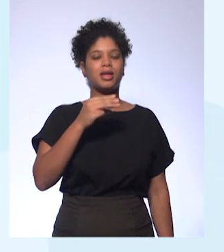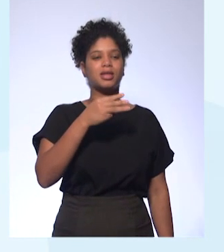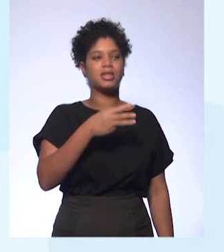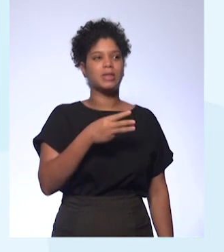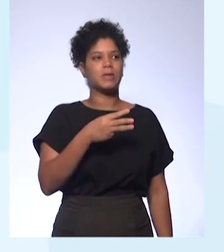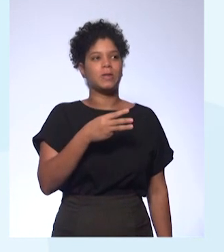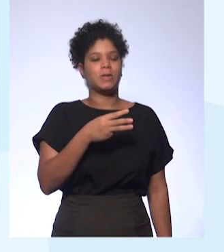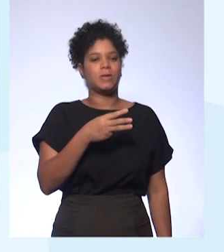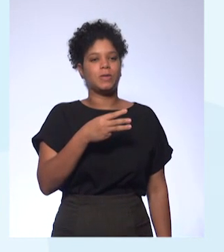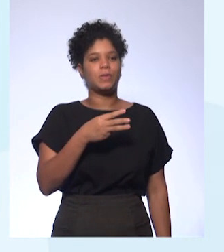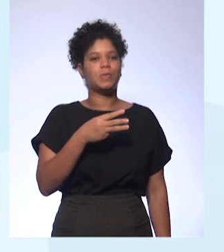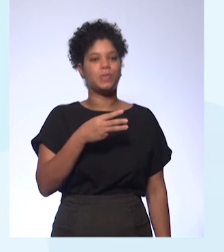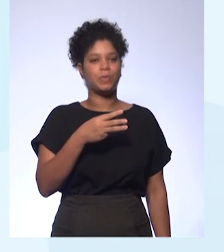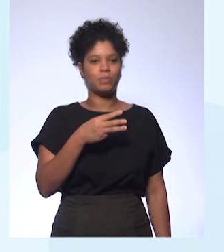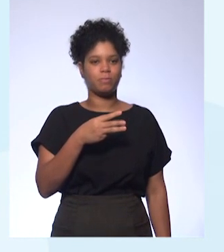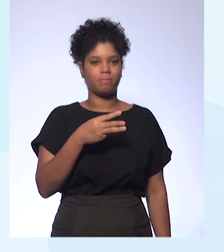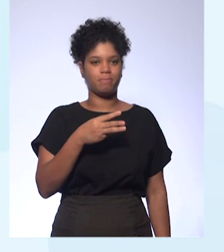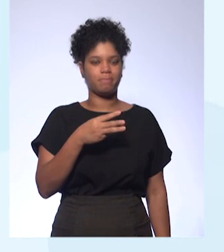320.